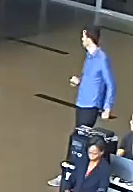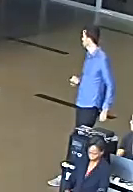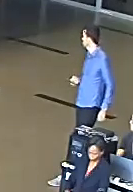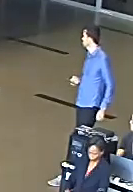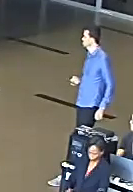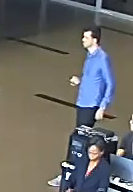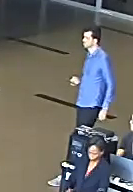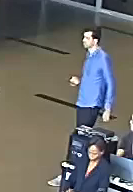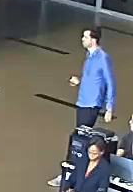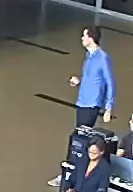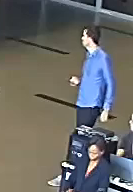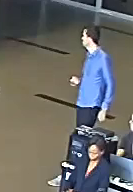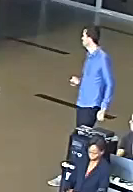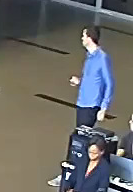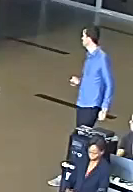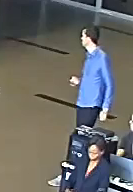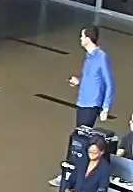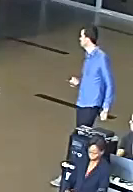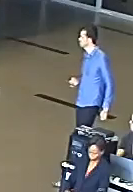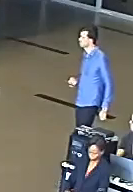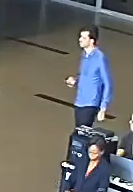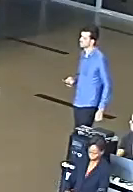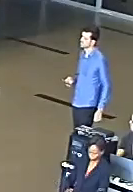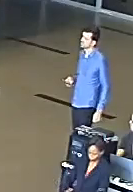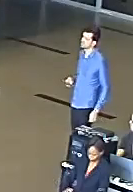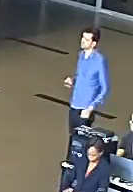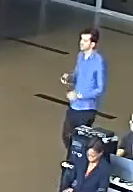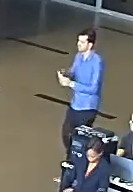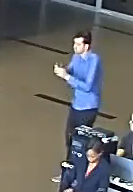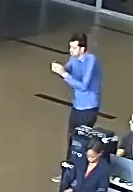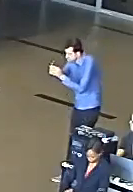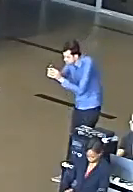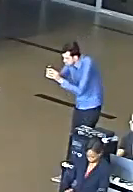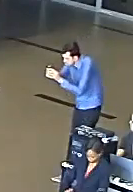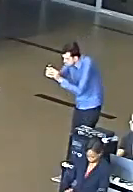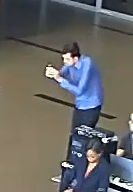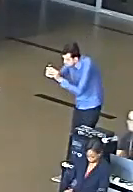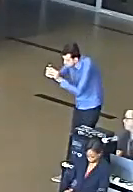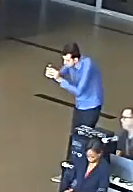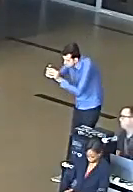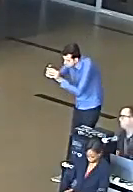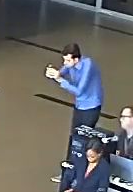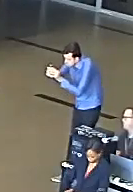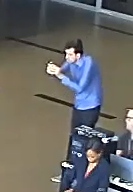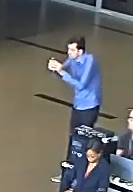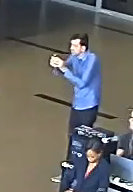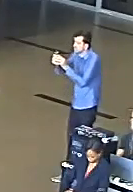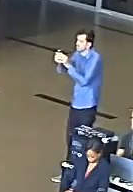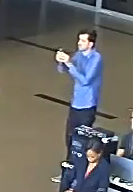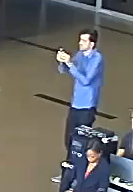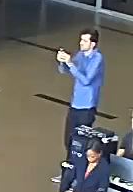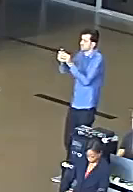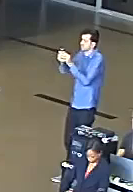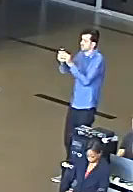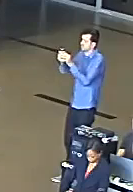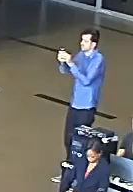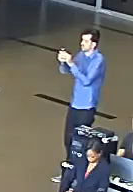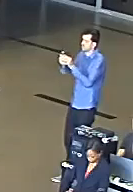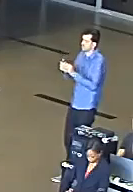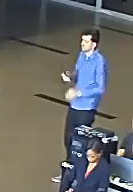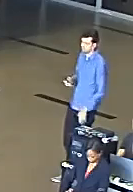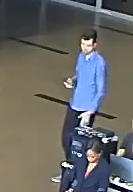se Minas Gerais tem 4 milhões de deficientes nós temos um grupo muito grande se